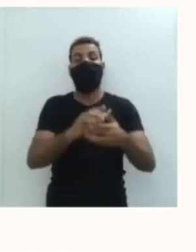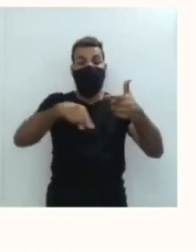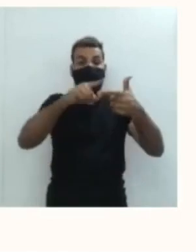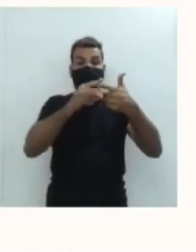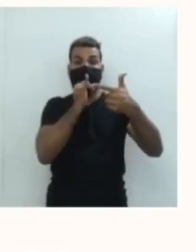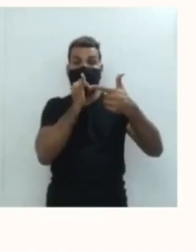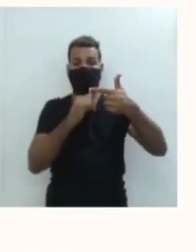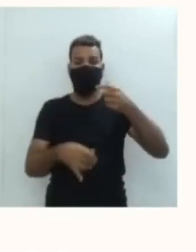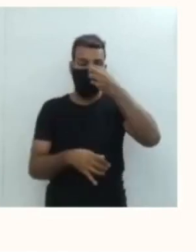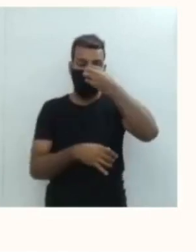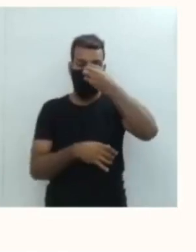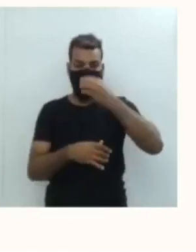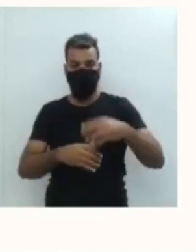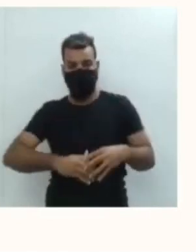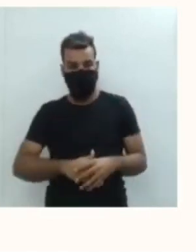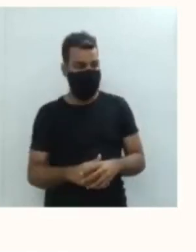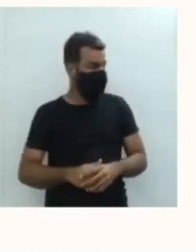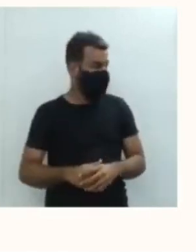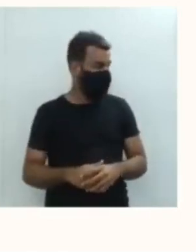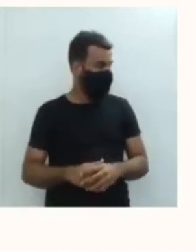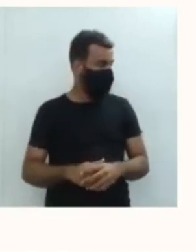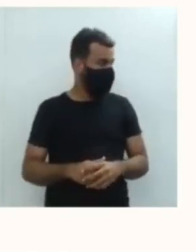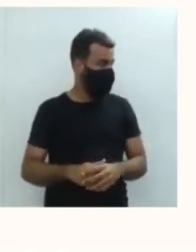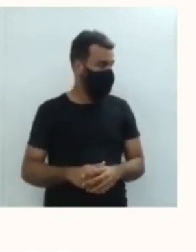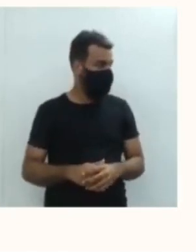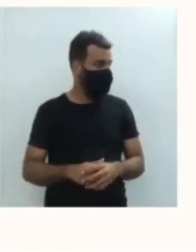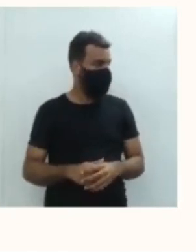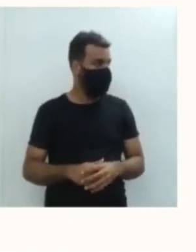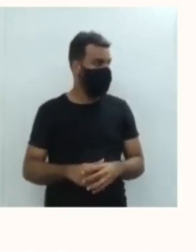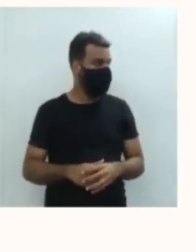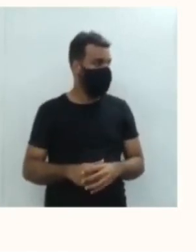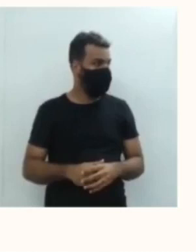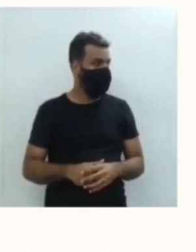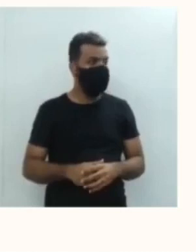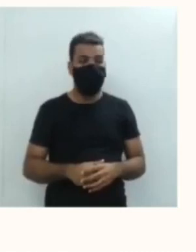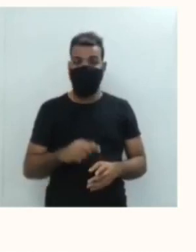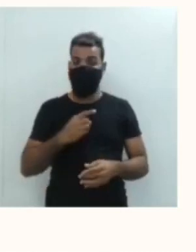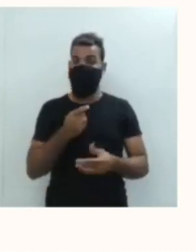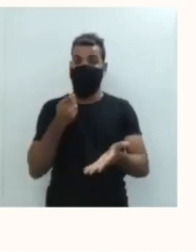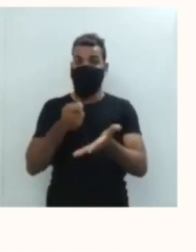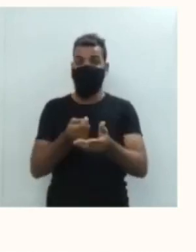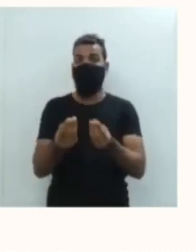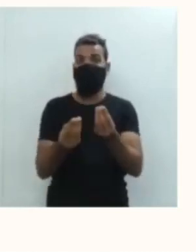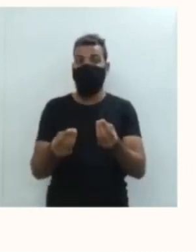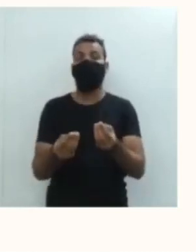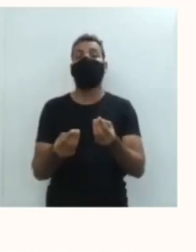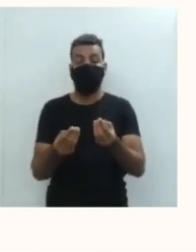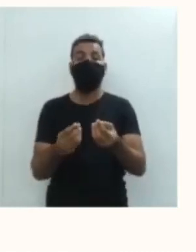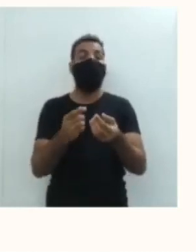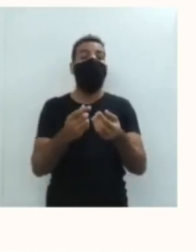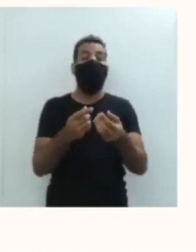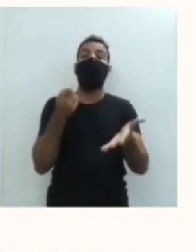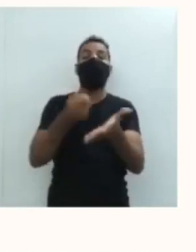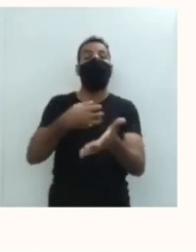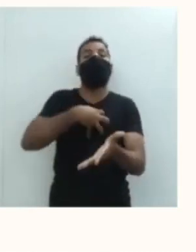aonde nós temos aqui a interface e pedido que tem o método forma de pagamento novamente